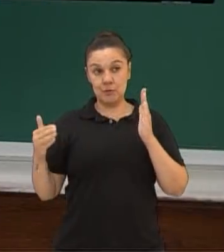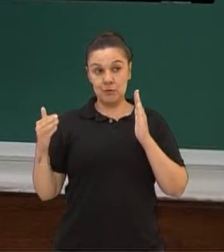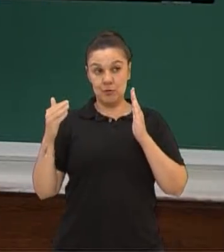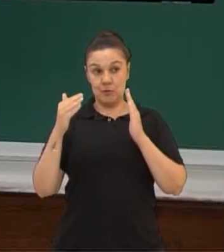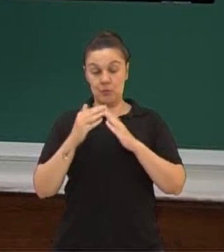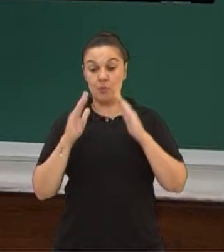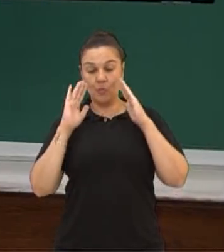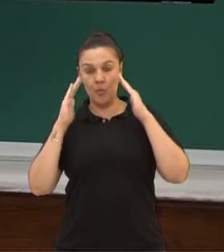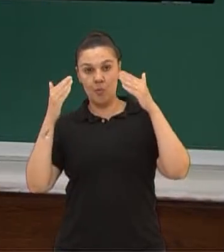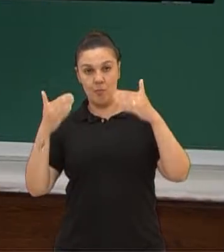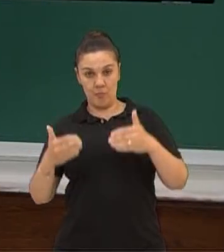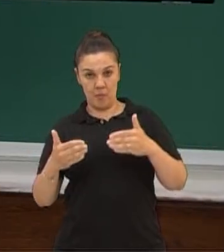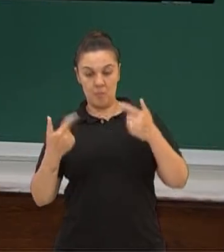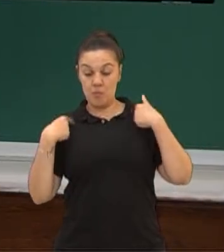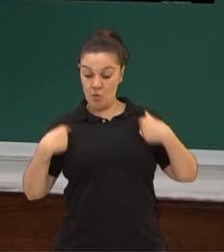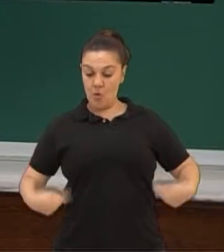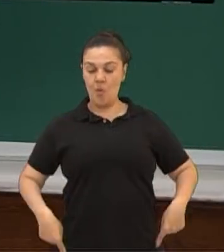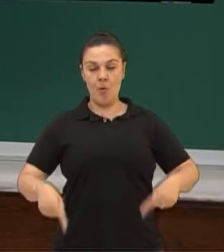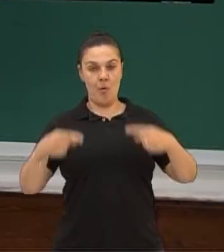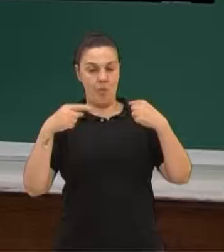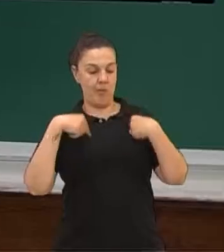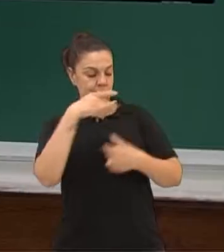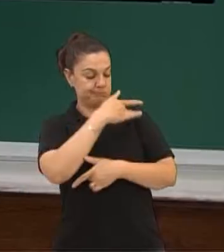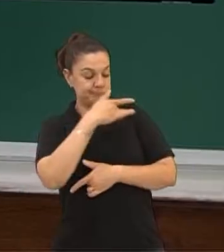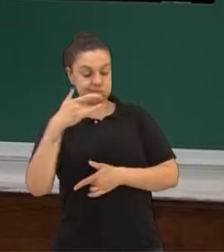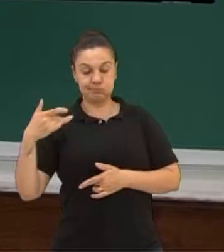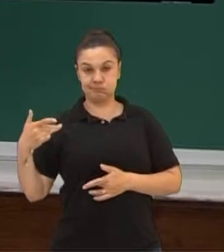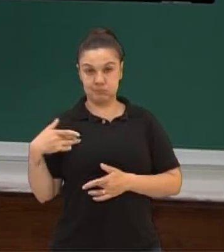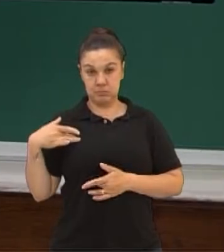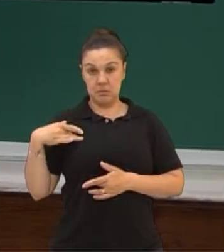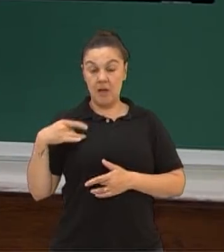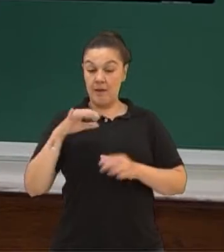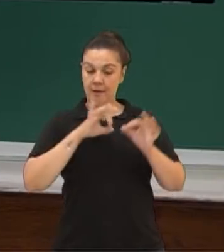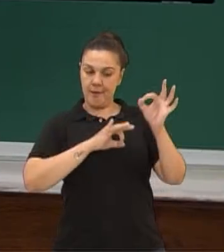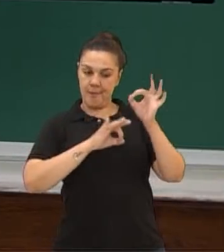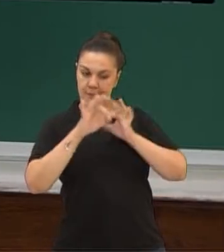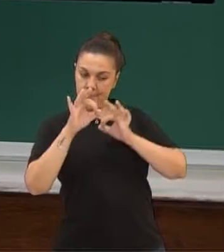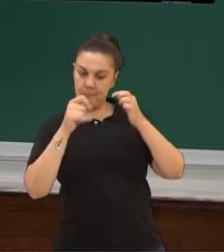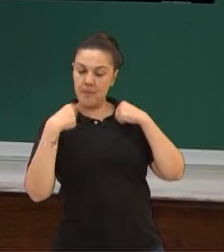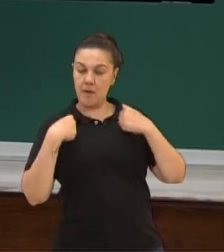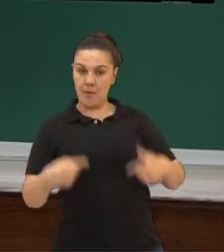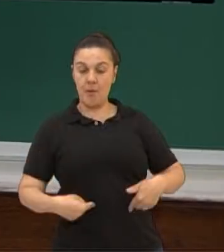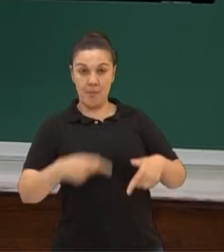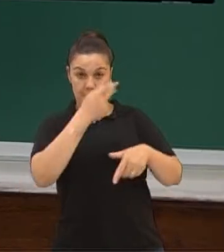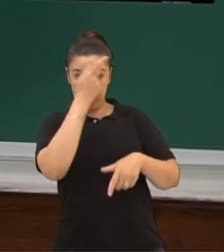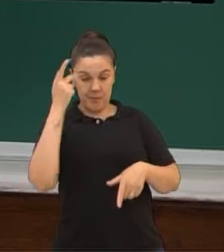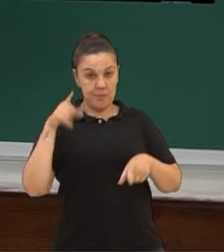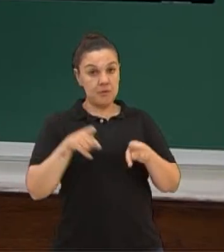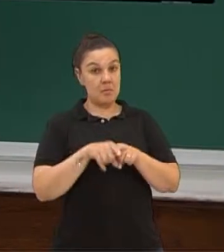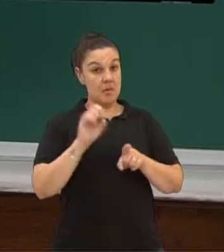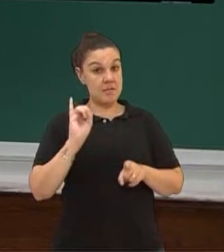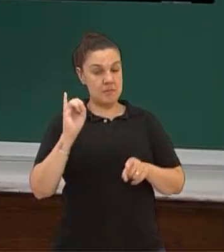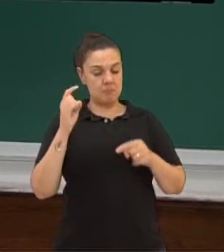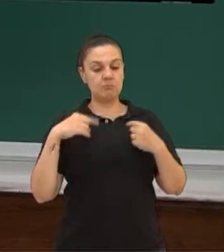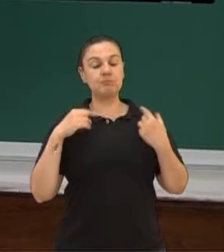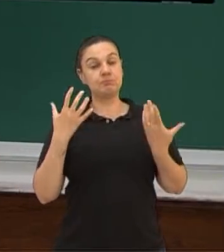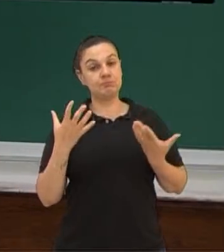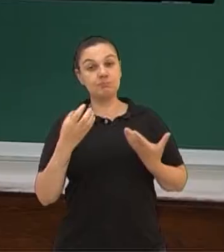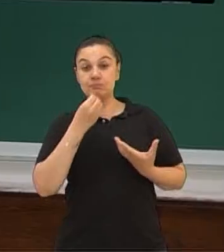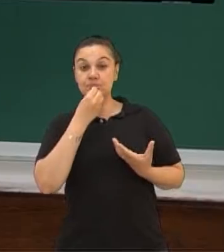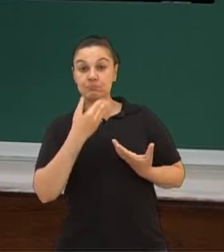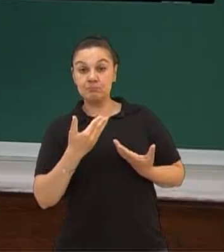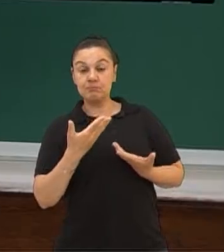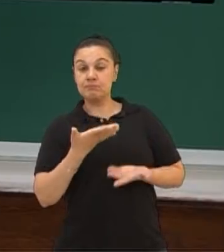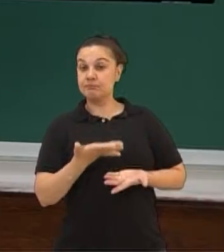torno de ter um corpo saudável e preparar as pessoas para fisicamente estar